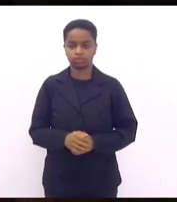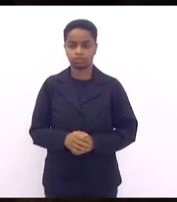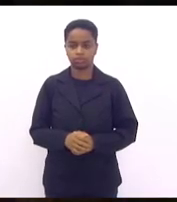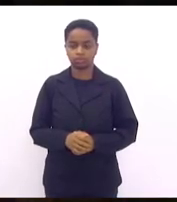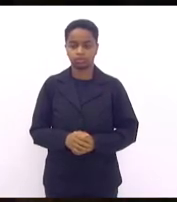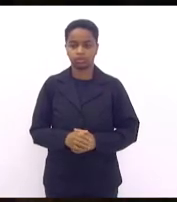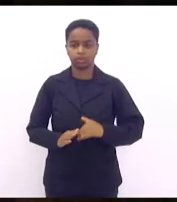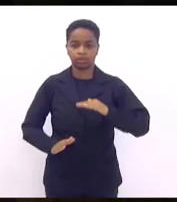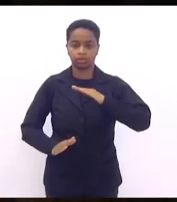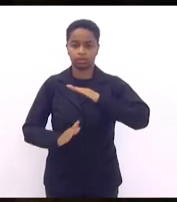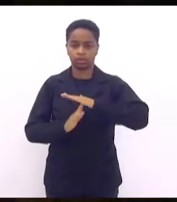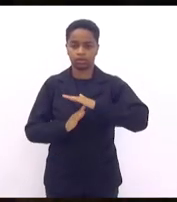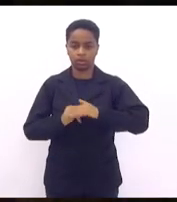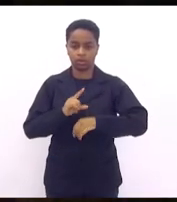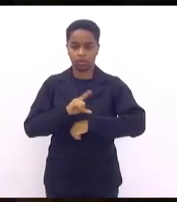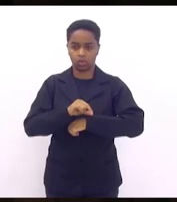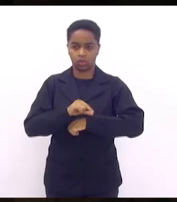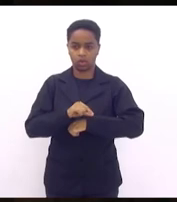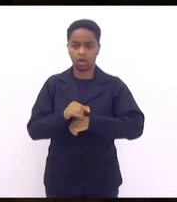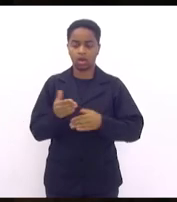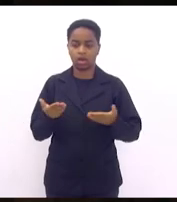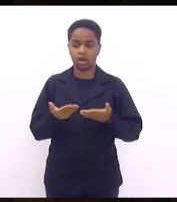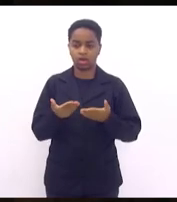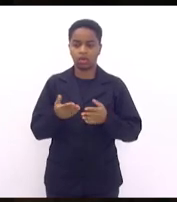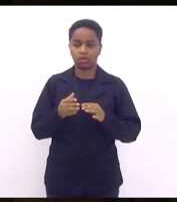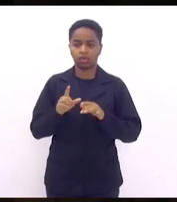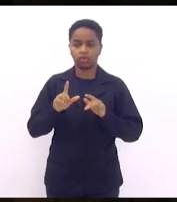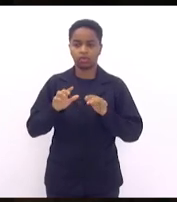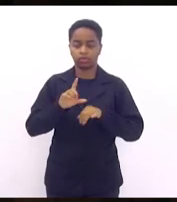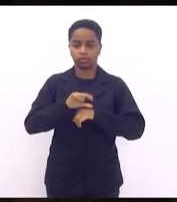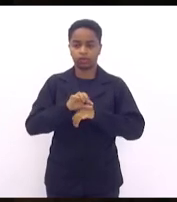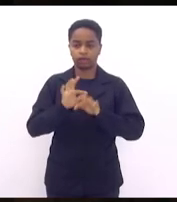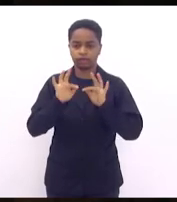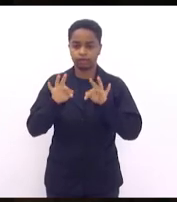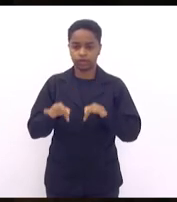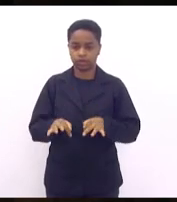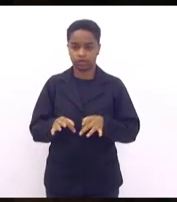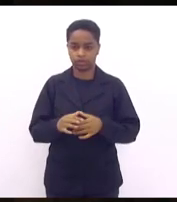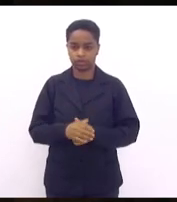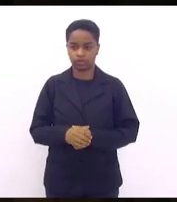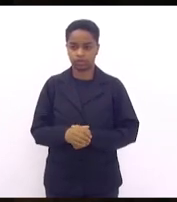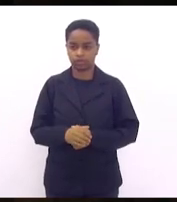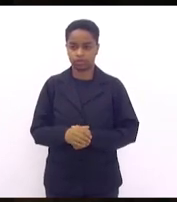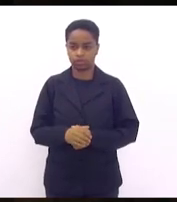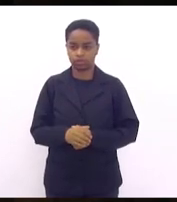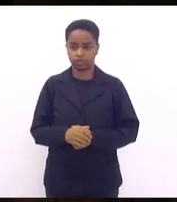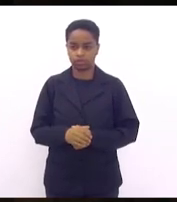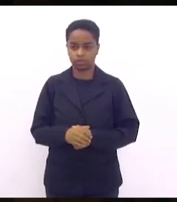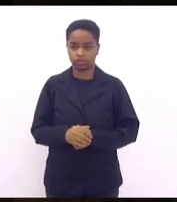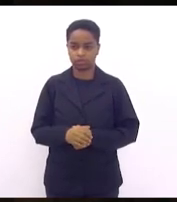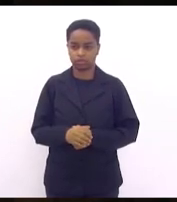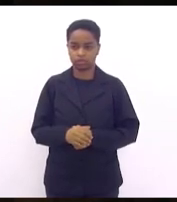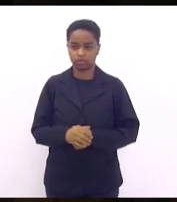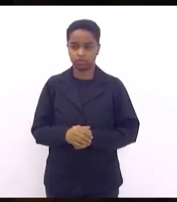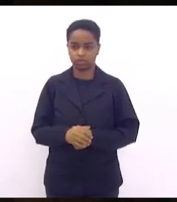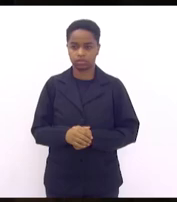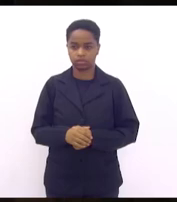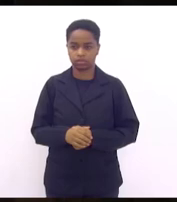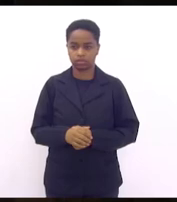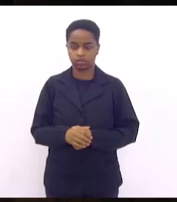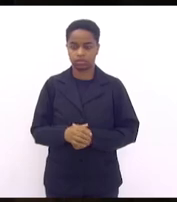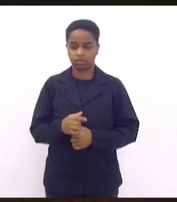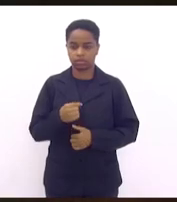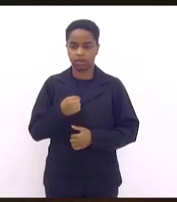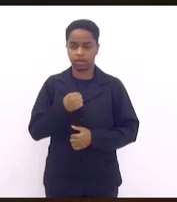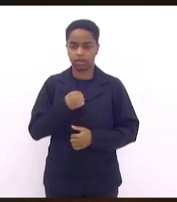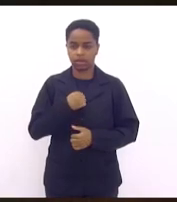estourado o tempo regimental, passa-se ao expediente final. Não, senhora presidente, eu não vou torturar Vossa